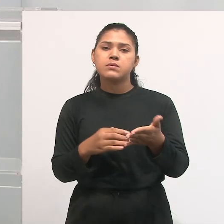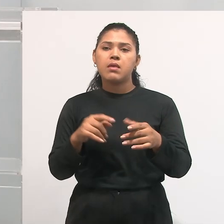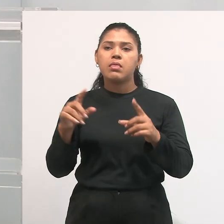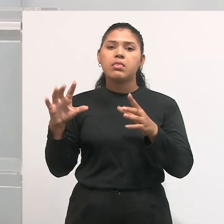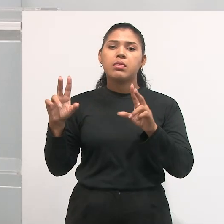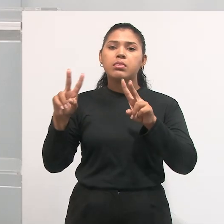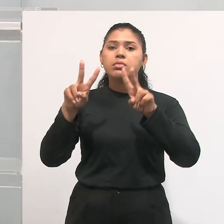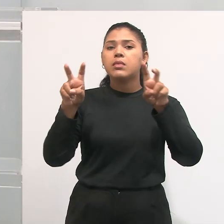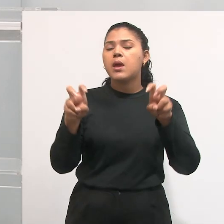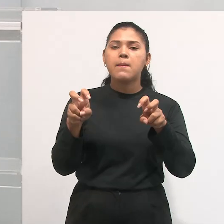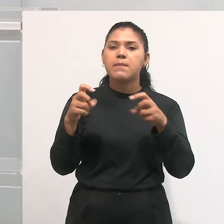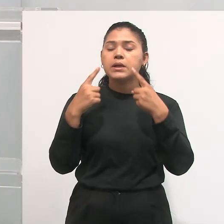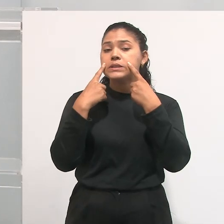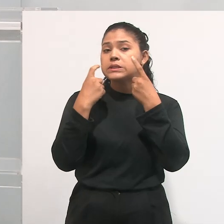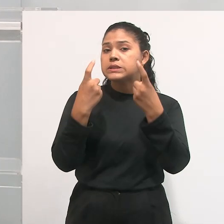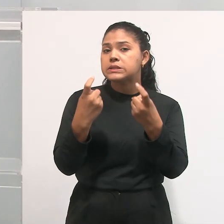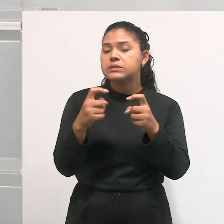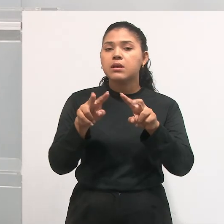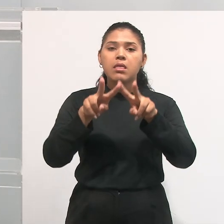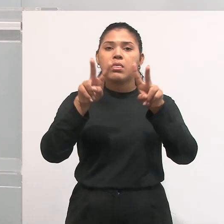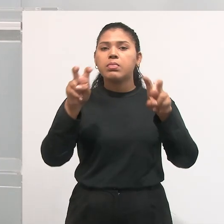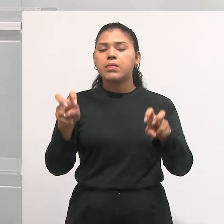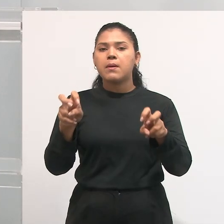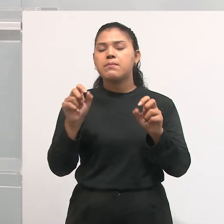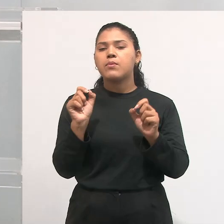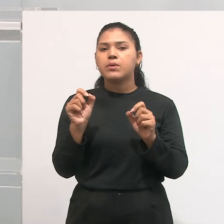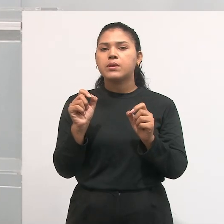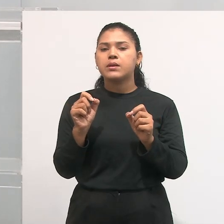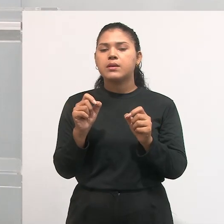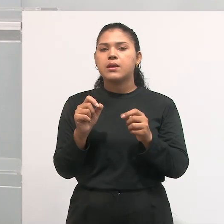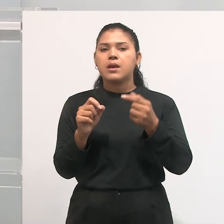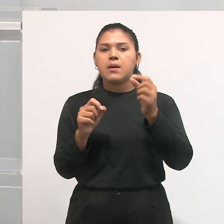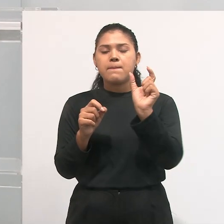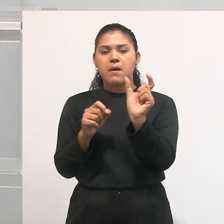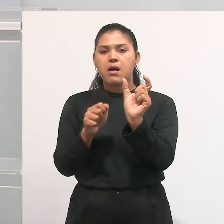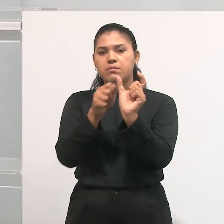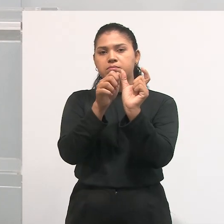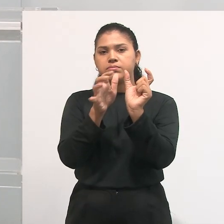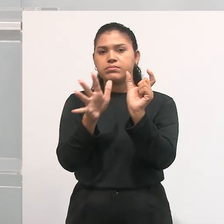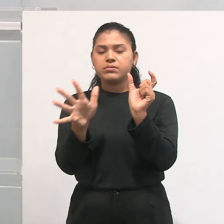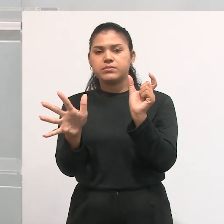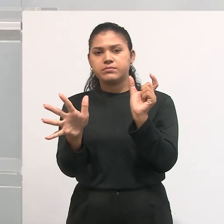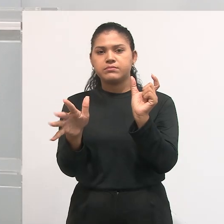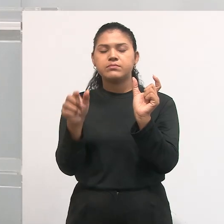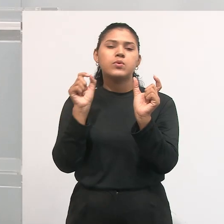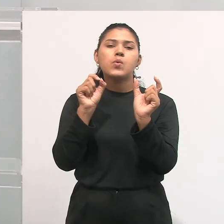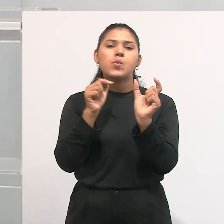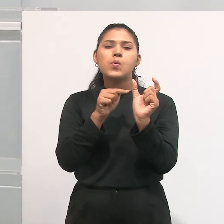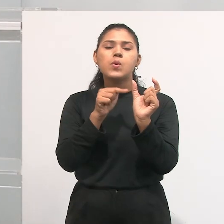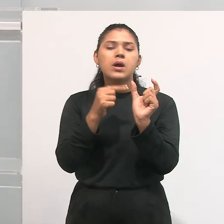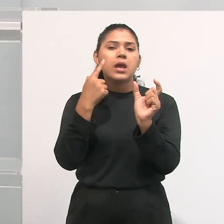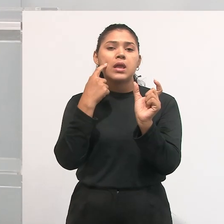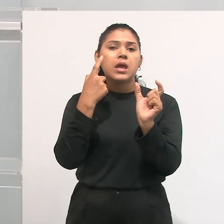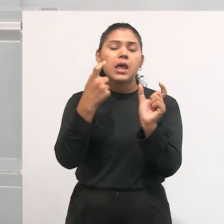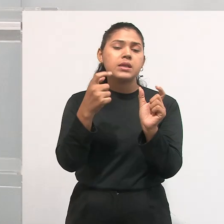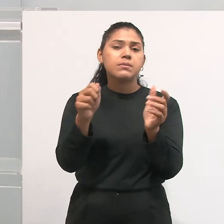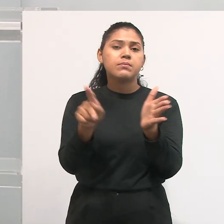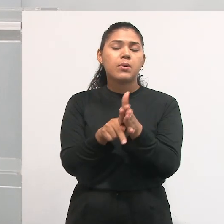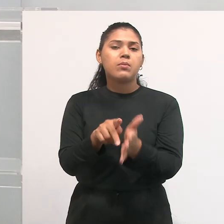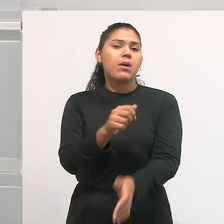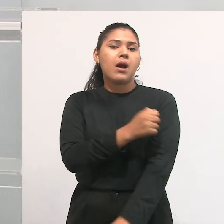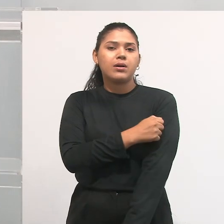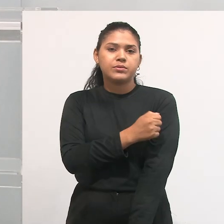Por temas geradores. O que são esses temas geradores? São gerados pelos alunos, pelo interesse dos alunos. Então, o que eles propõem